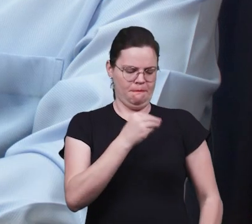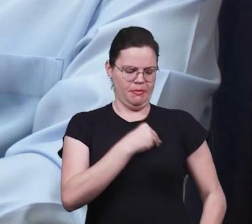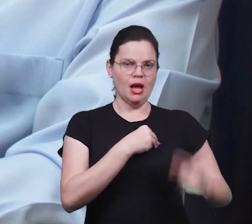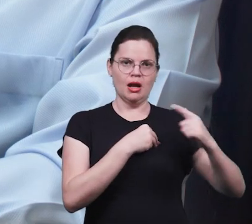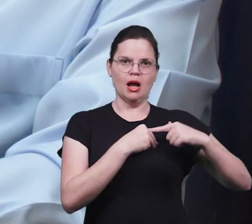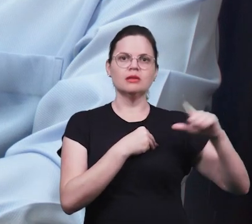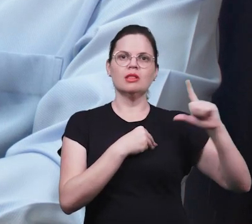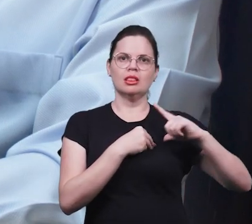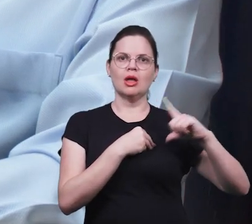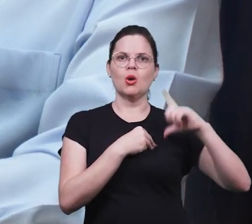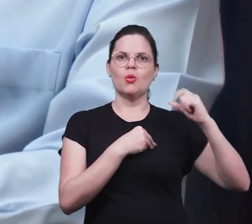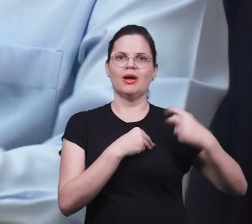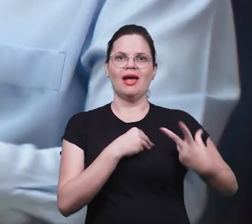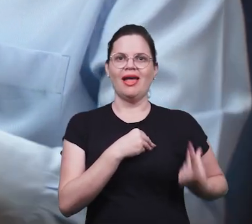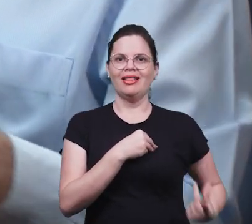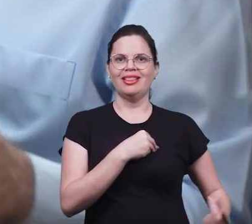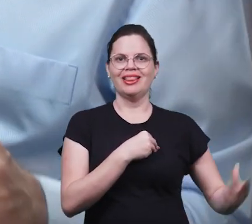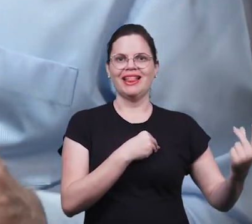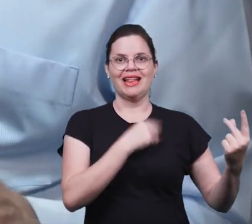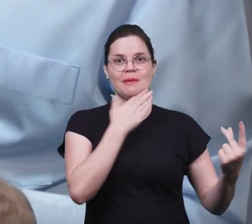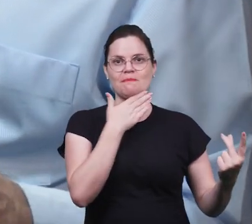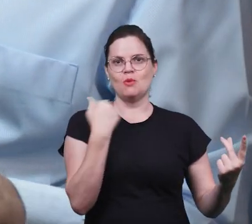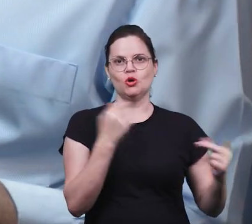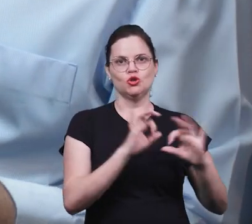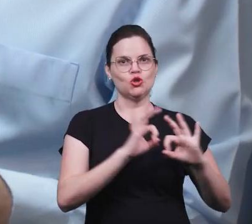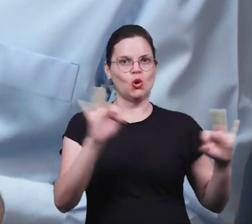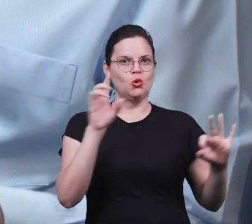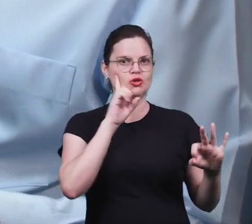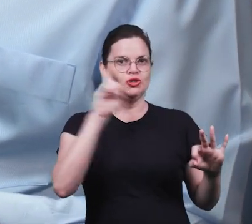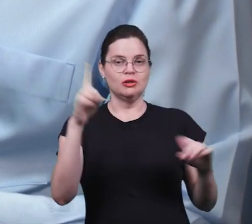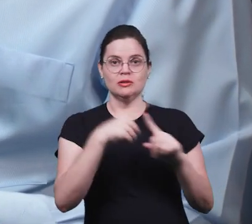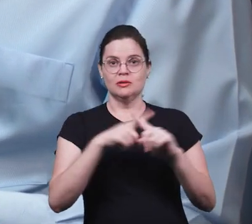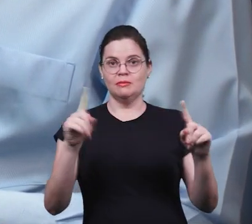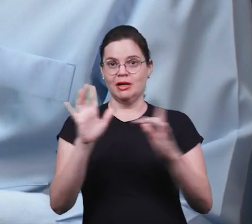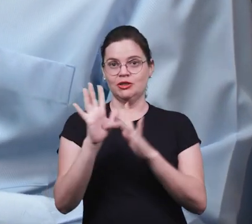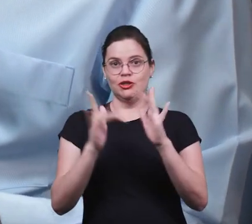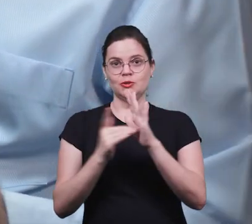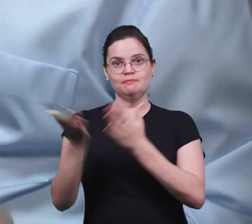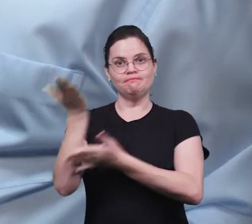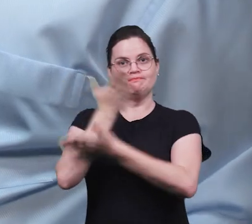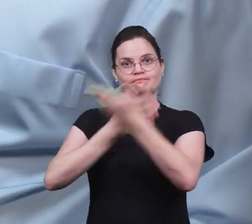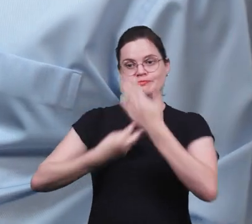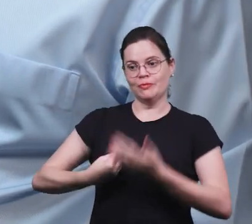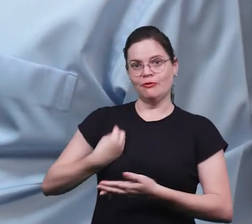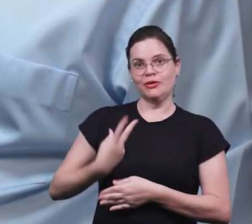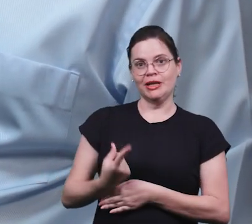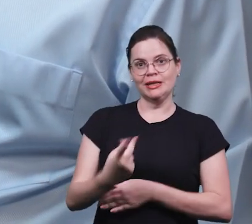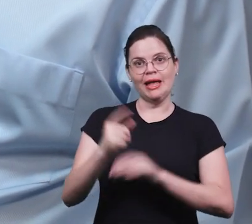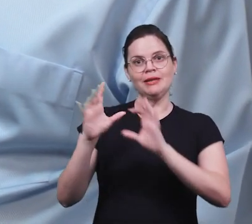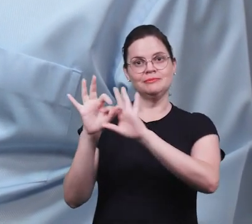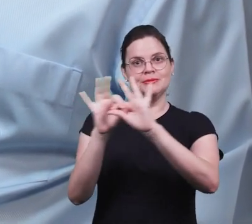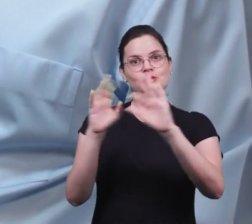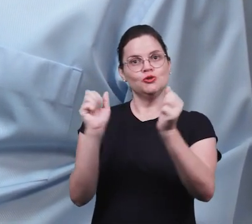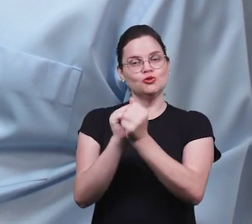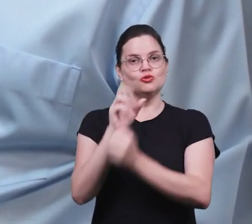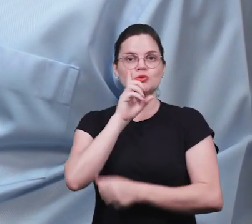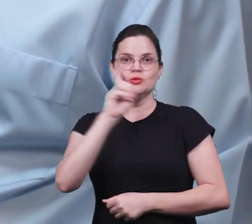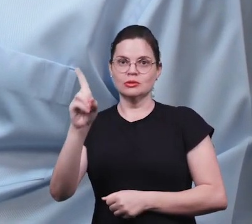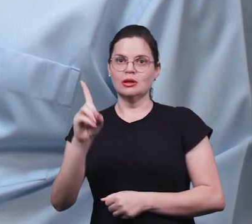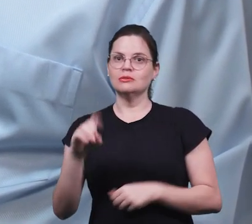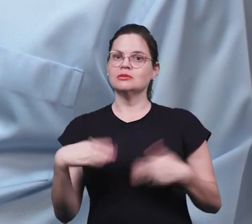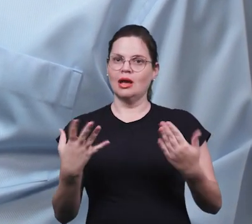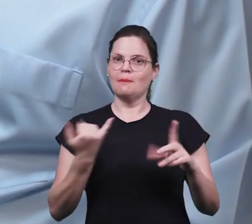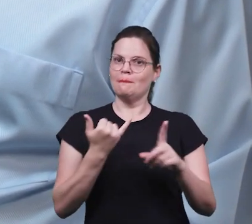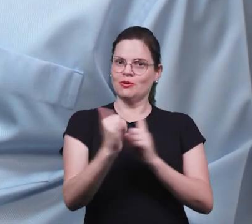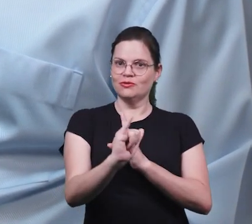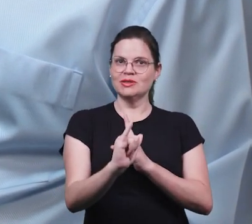Mas o dom gratuito de Deus é a vida, é Jesus. Então Jesus, ele é aquele que teve o calcanhar ferido, é essa profecia.